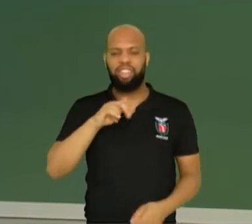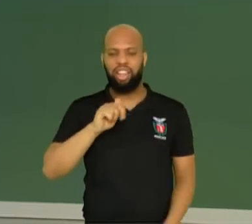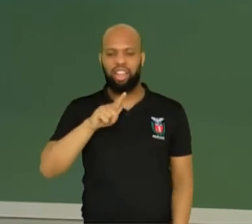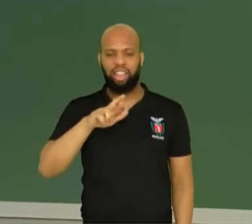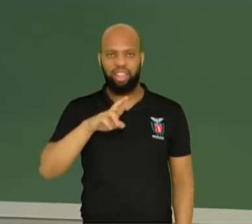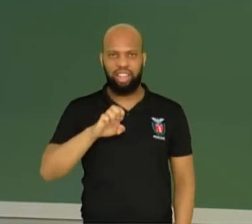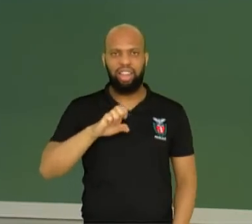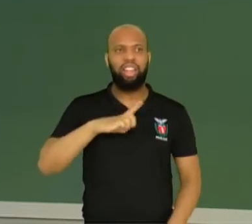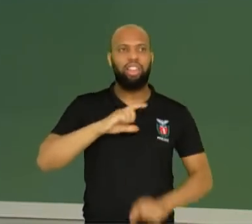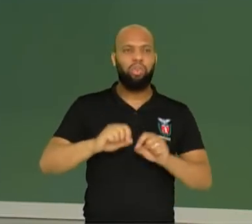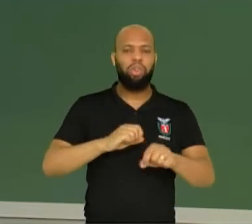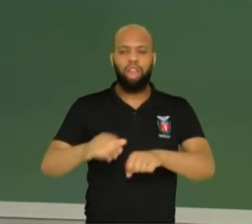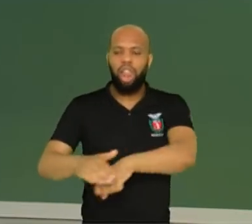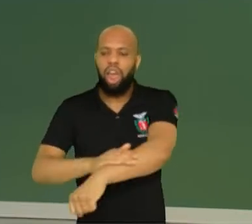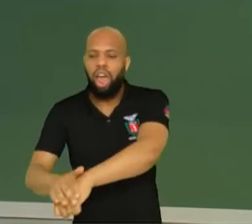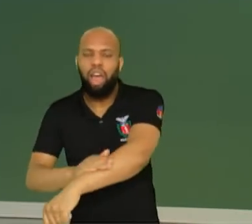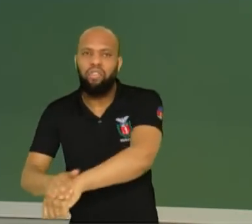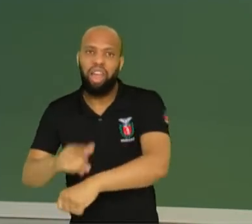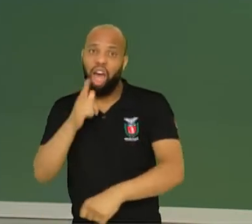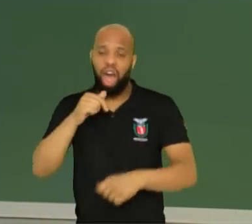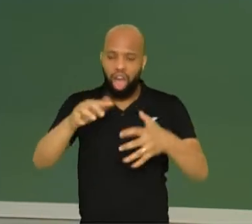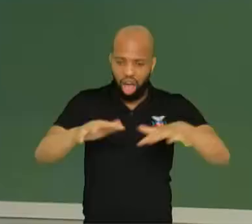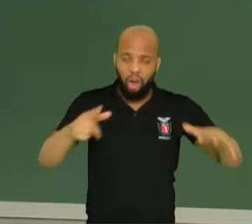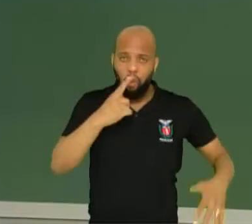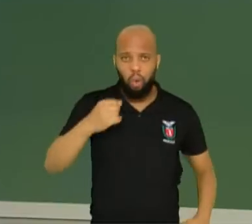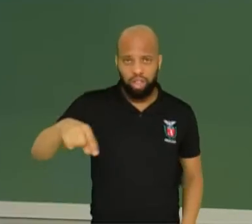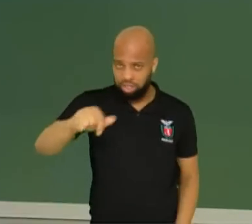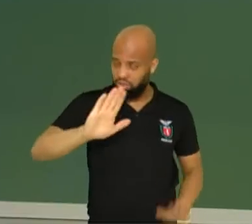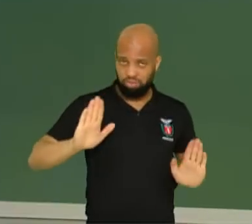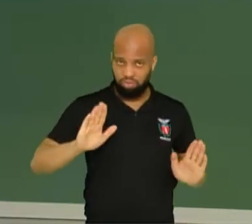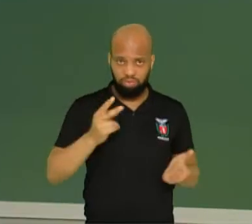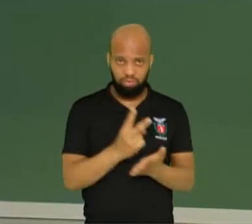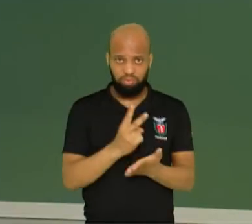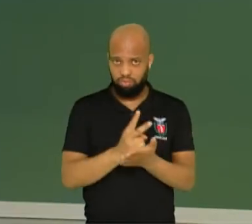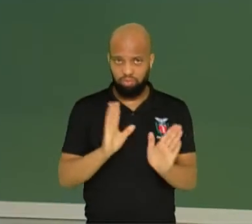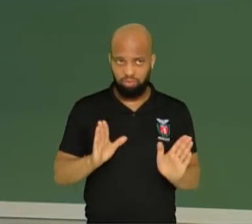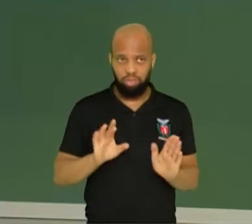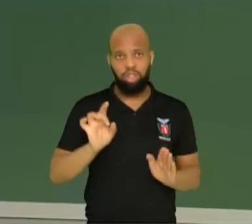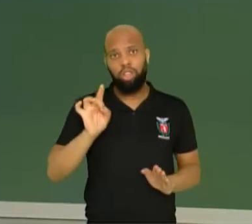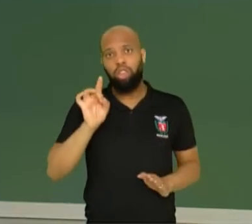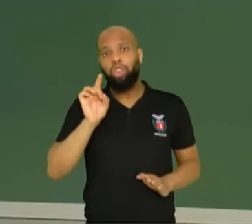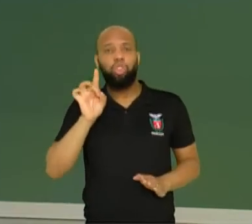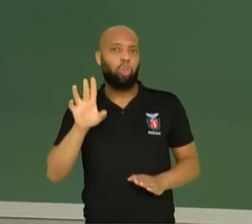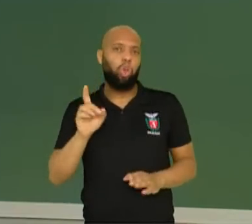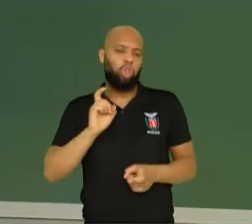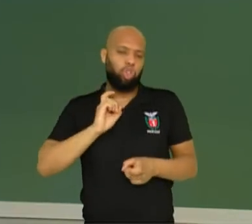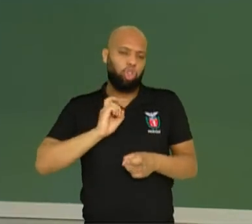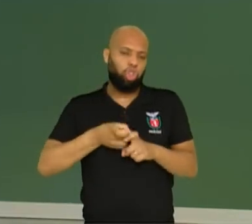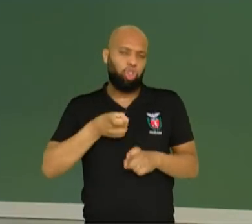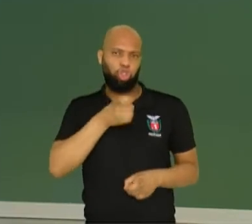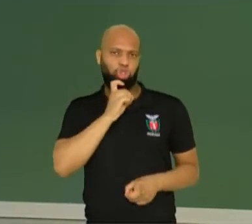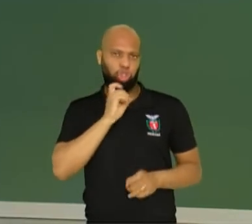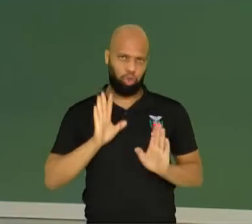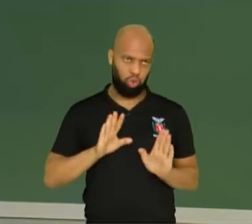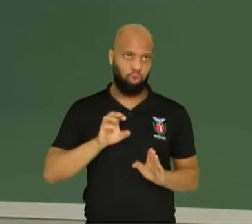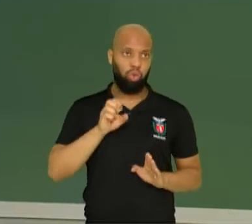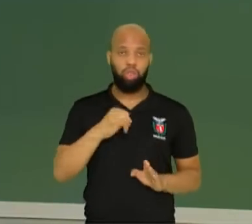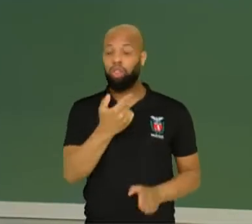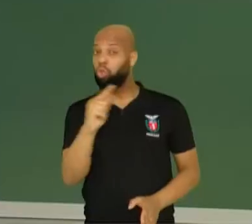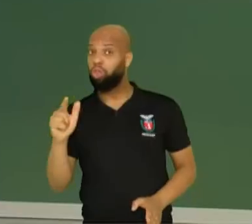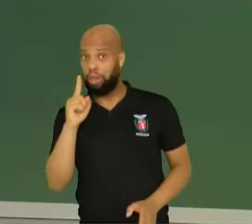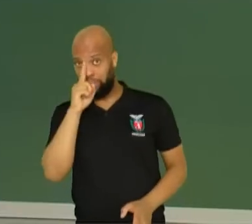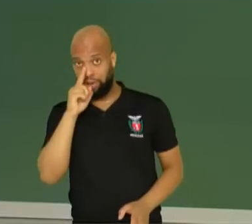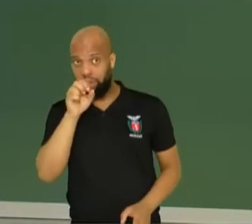água do mar e pôr um gelinho na região onde encostou. Se for um tipo de água-viva que não tem uma toxina tão